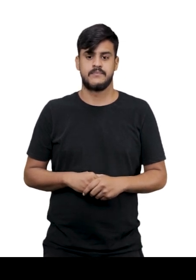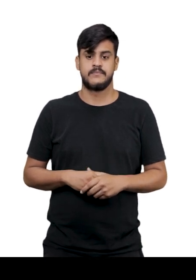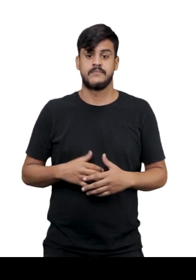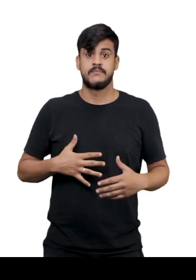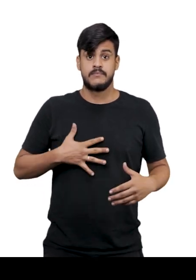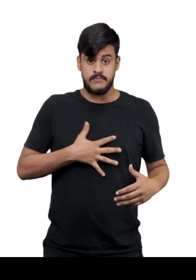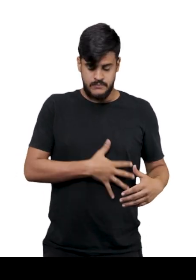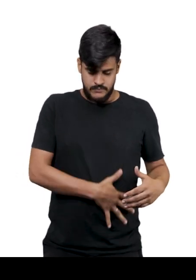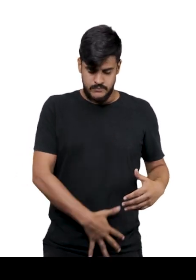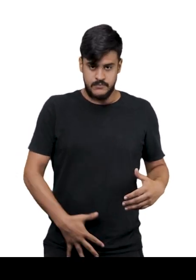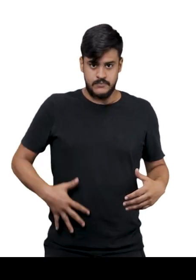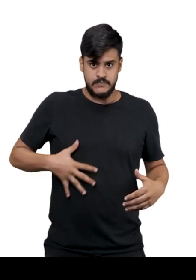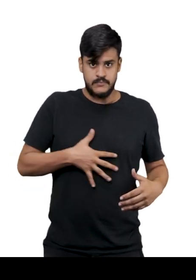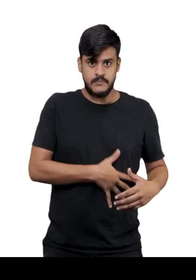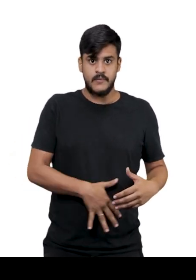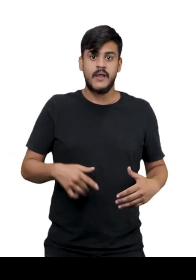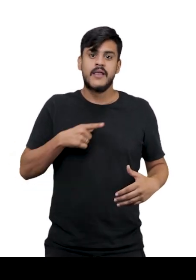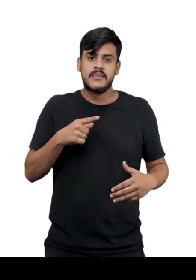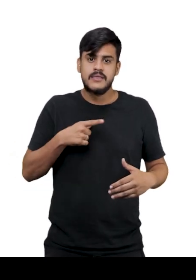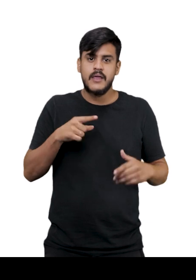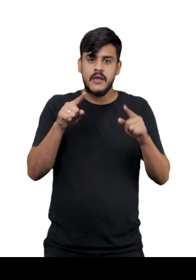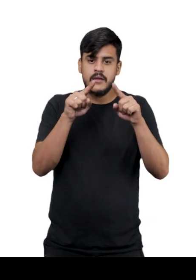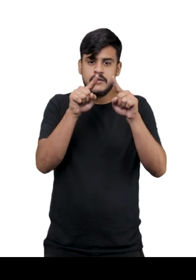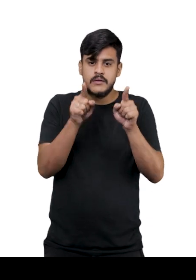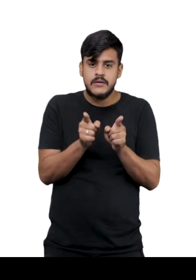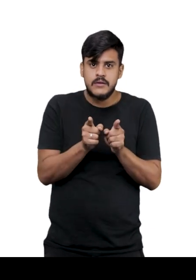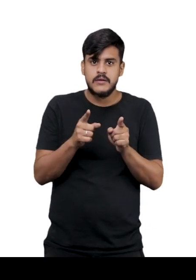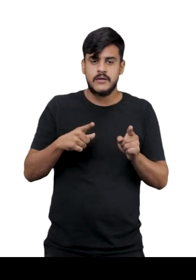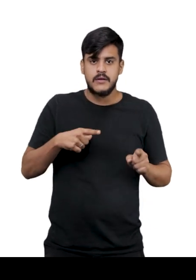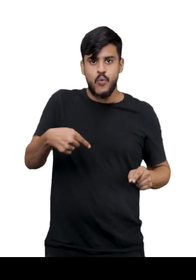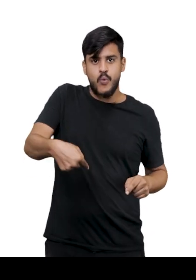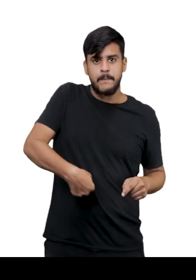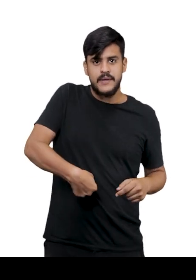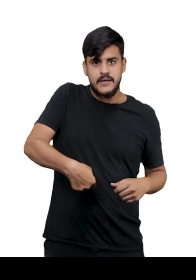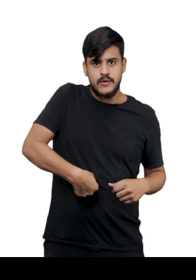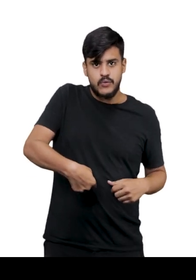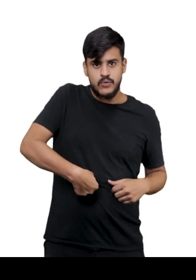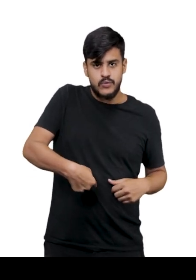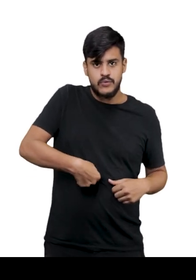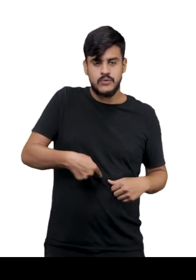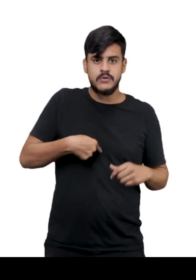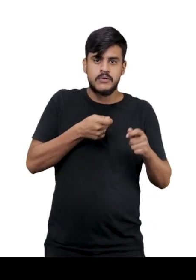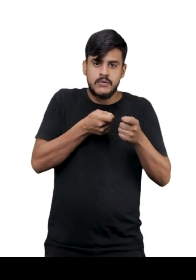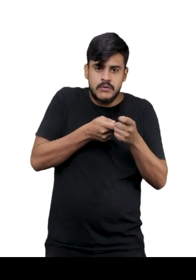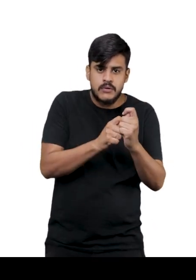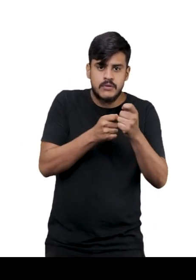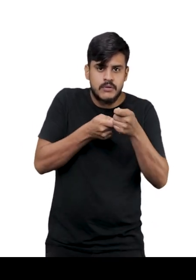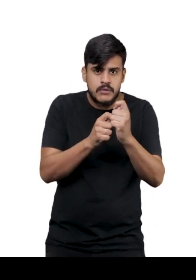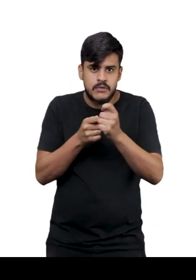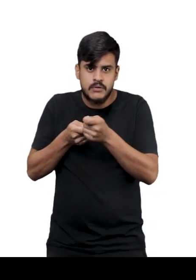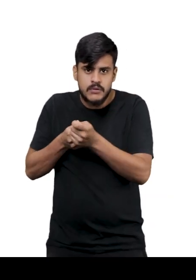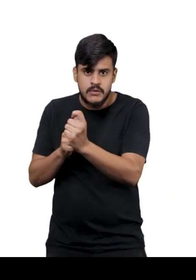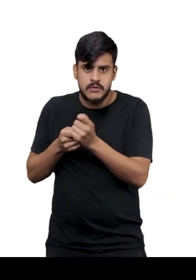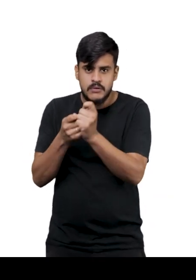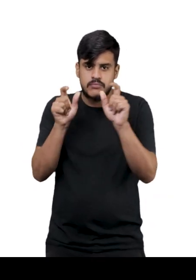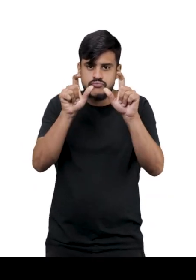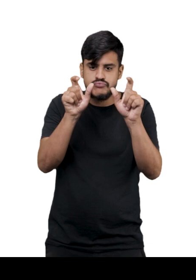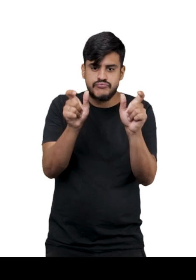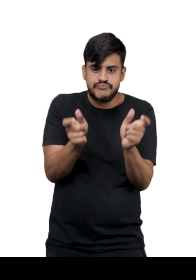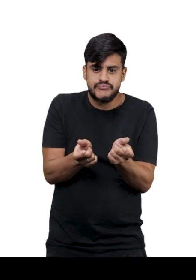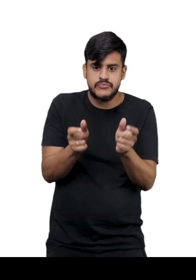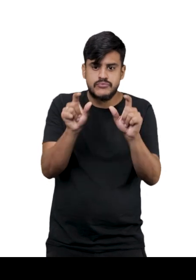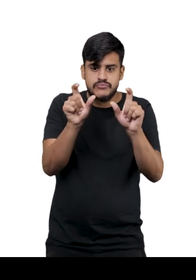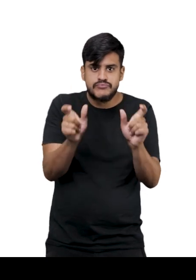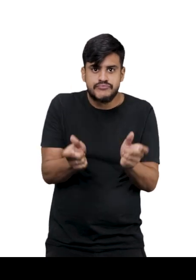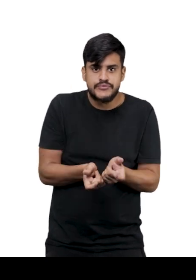Na região central do ventre, há uma protuberância circular, o umbigo, e entalhes geométricos feitos